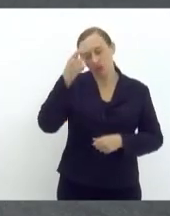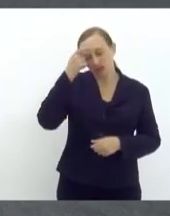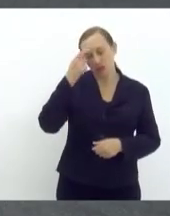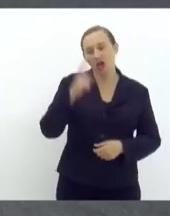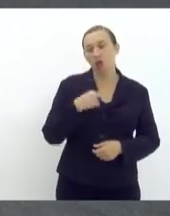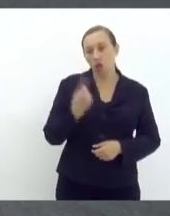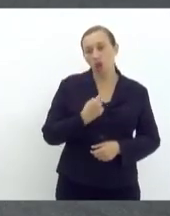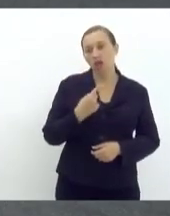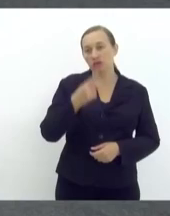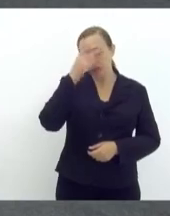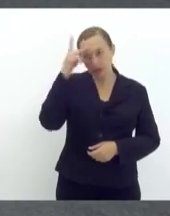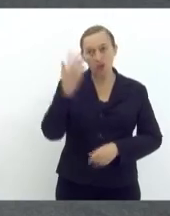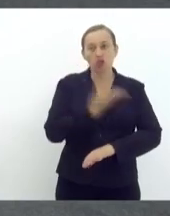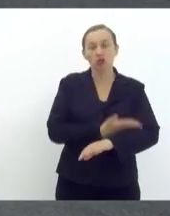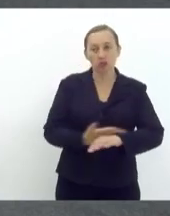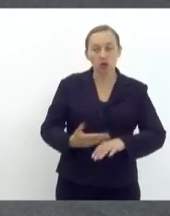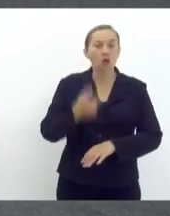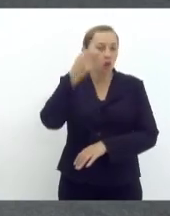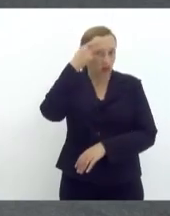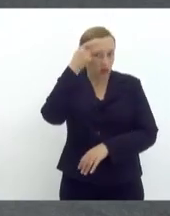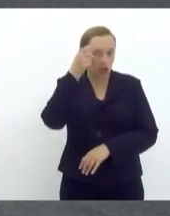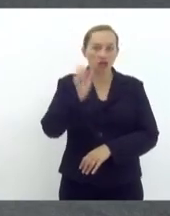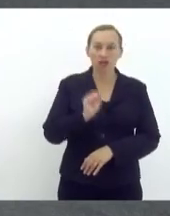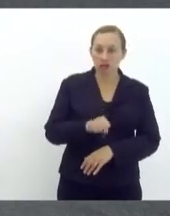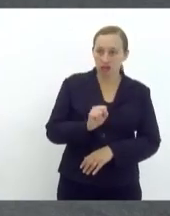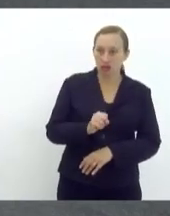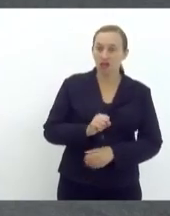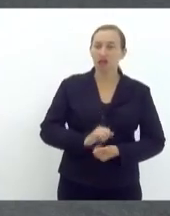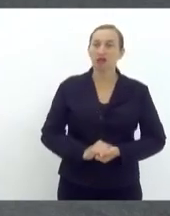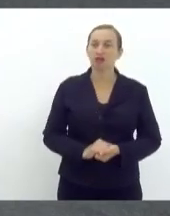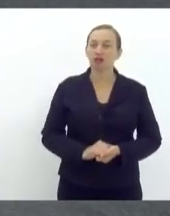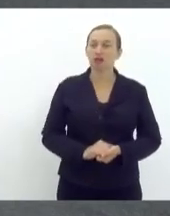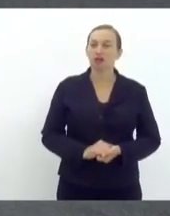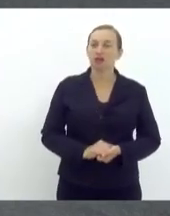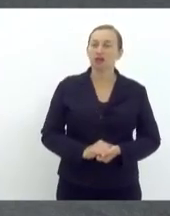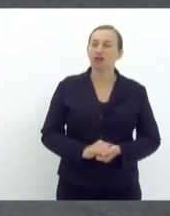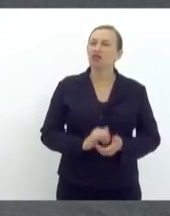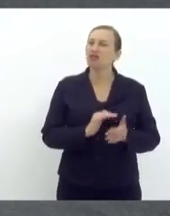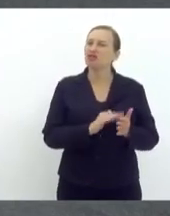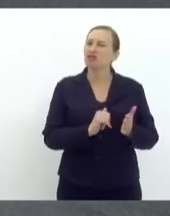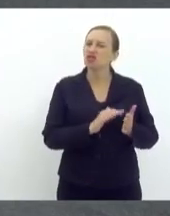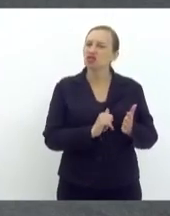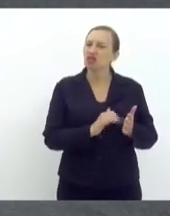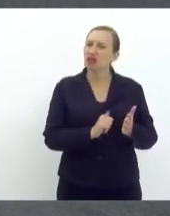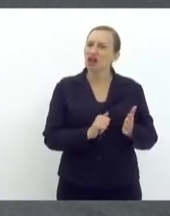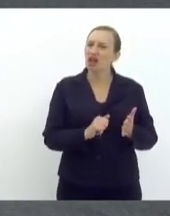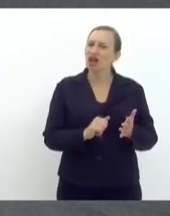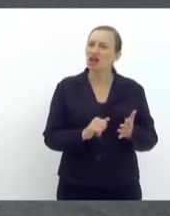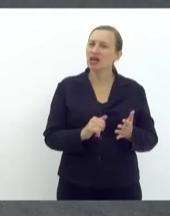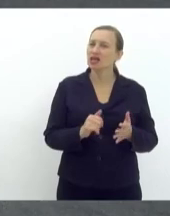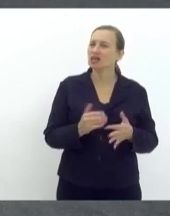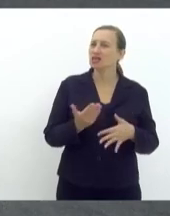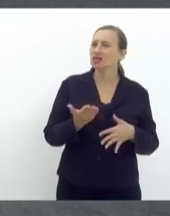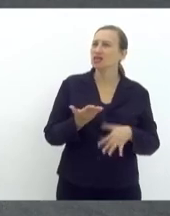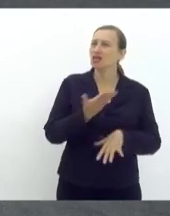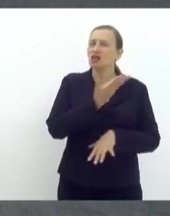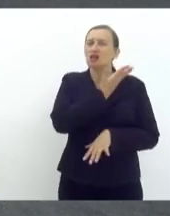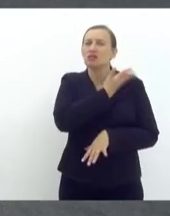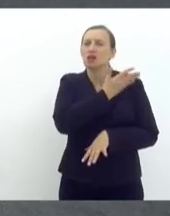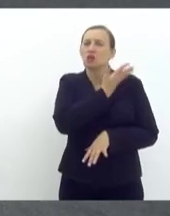nós pessoas brancas temos que nos conscientizar temos que desconstruir essa perspectiva eh